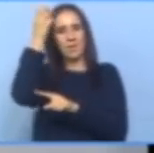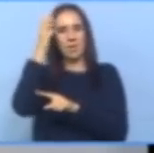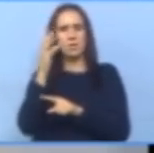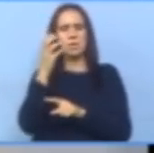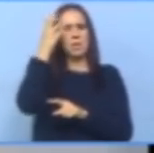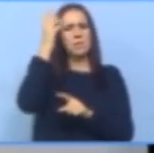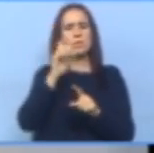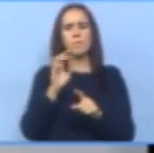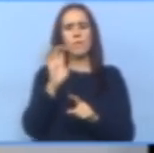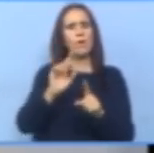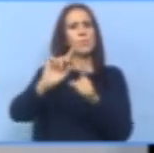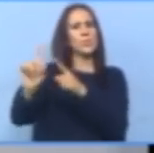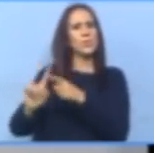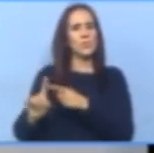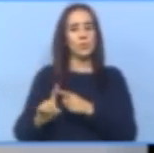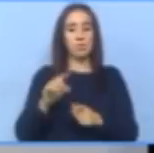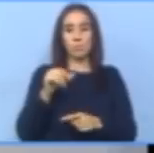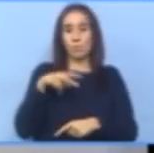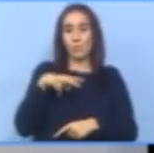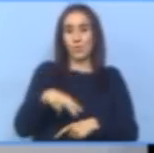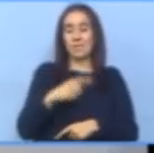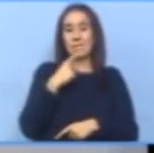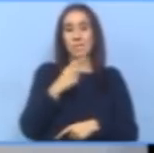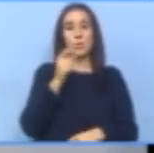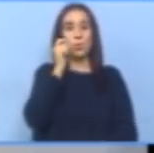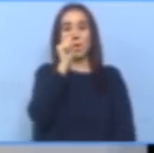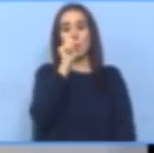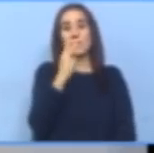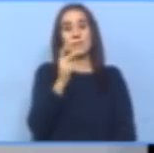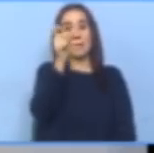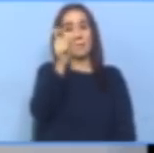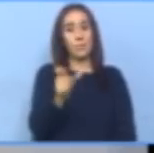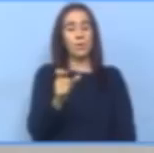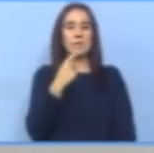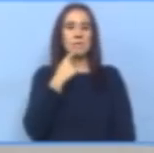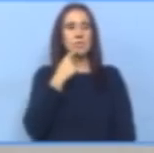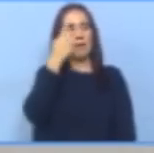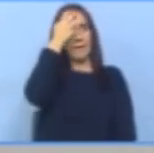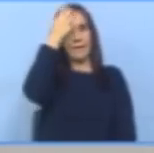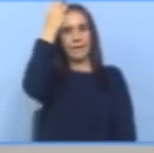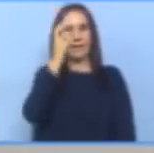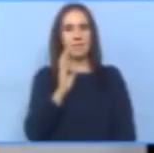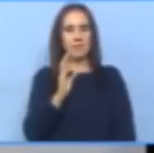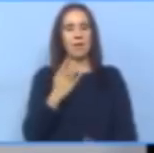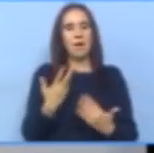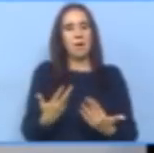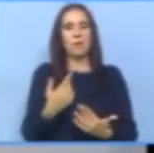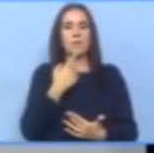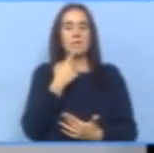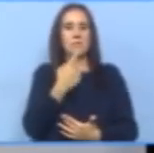muitas formas. Nós tínhamos em Portugal, dizíamos que o Eusébio era rei. E agora dizemos que outros